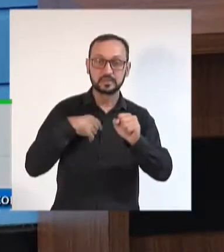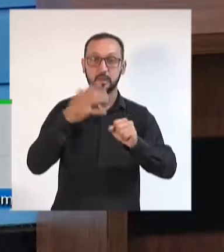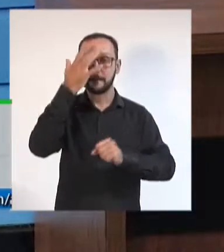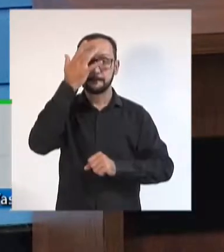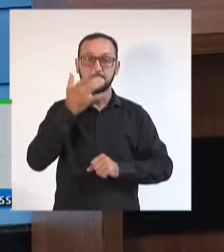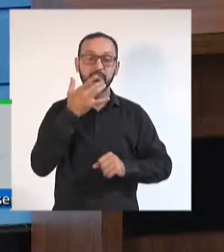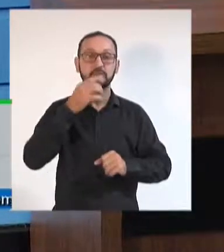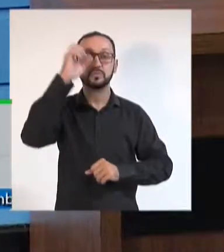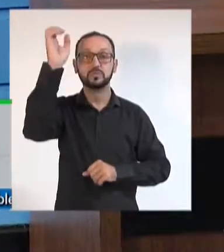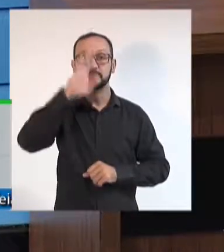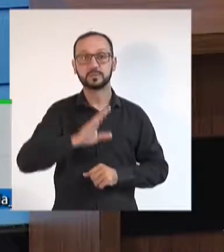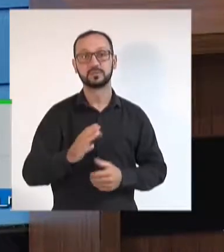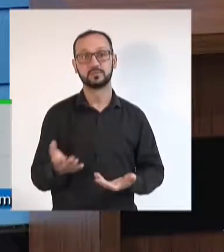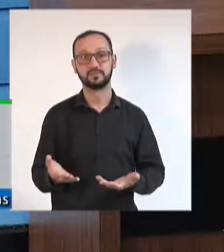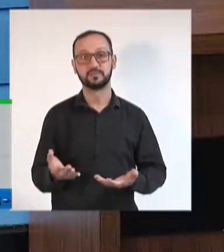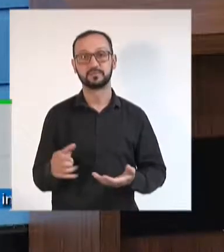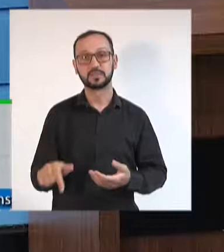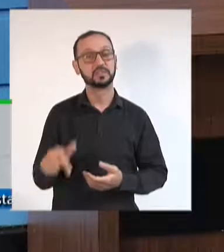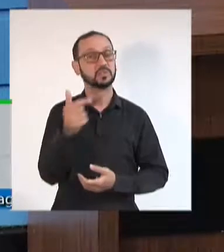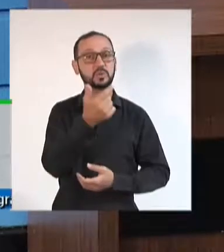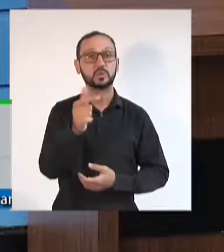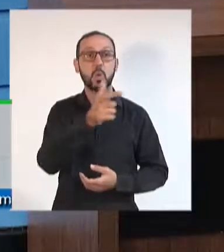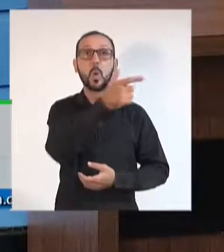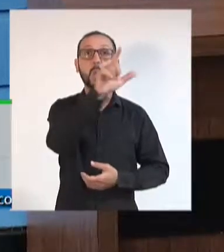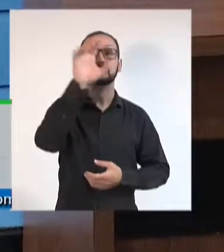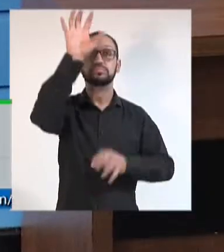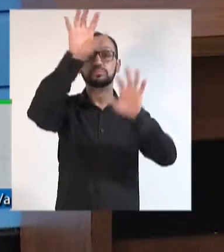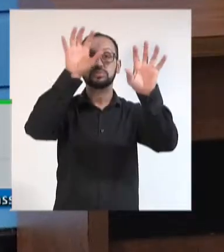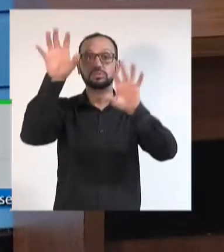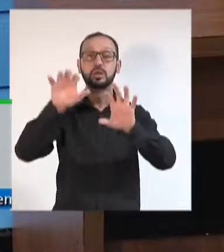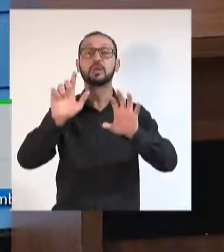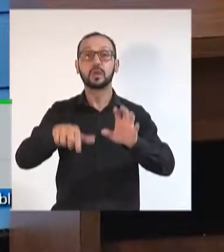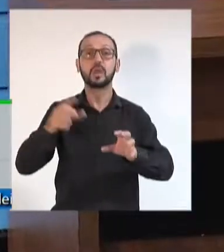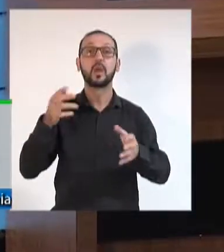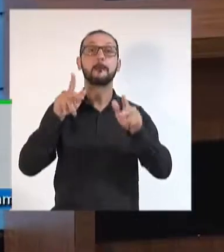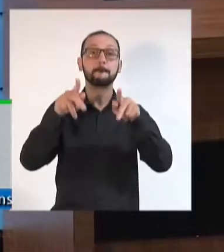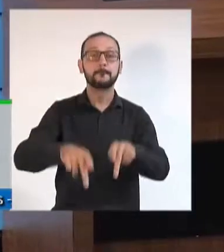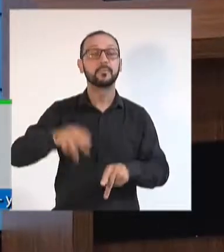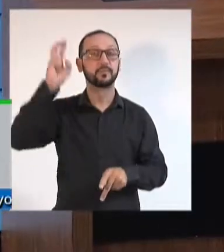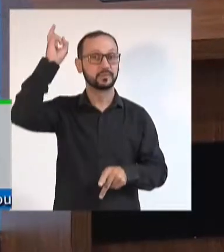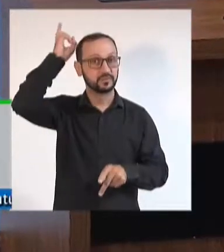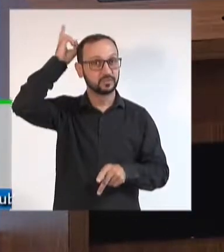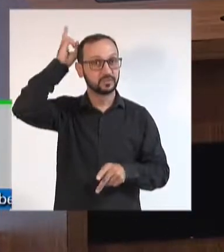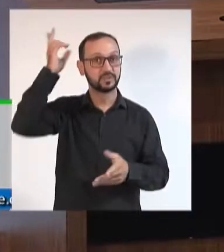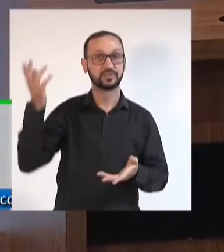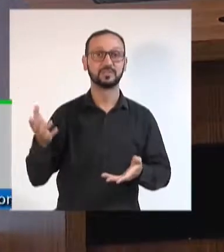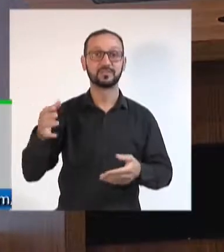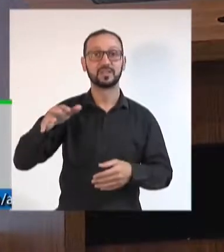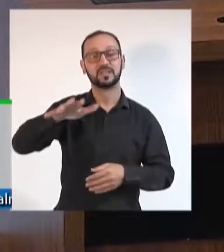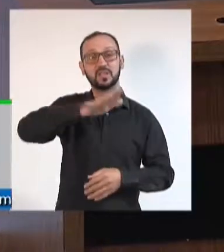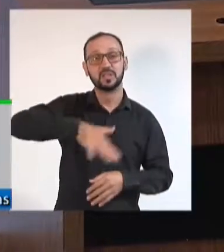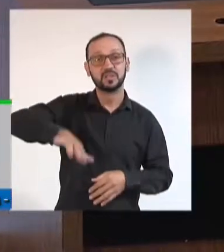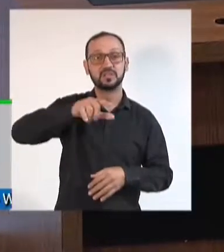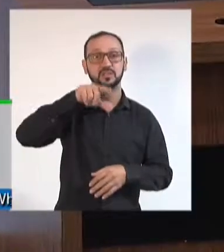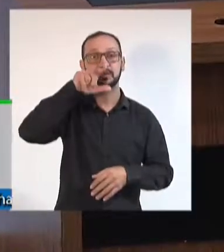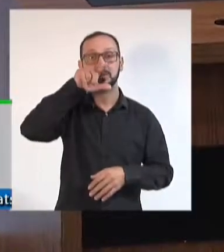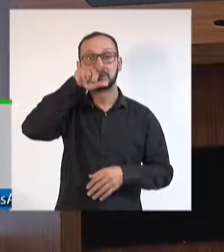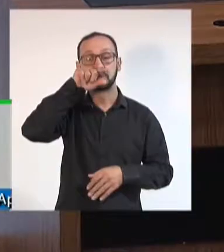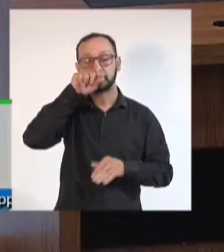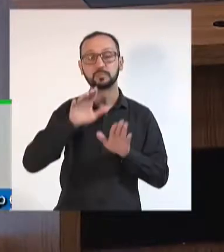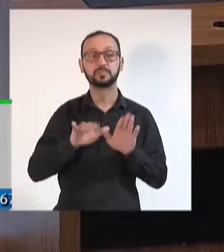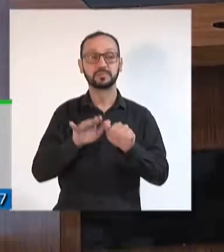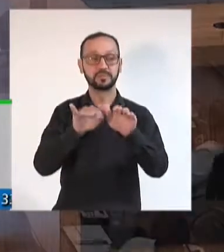perfil do Brasil que a gente não tem em outras regiões, que é a população indígena, que é essa região